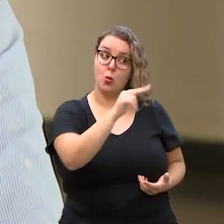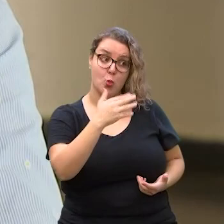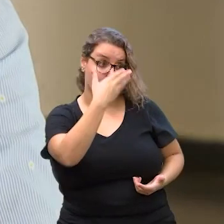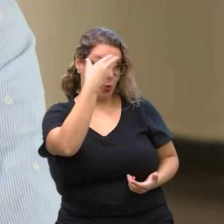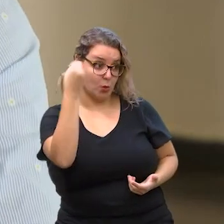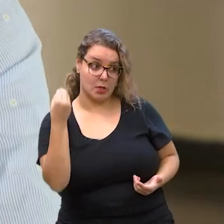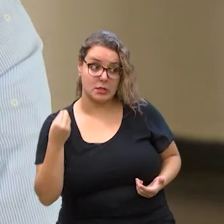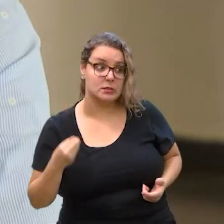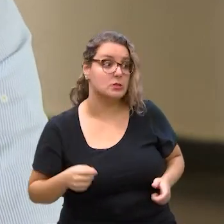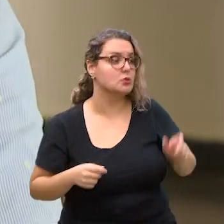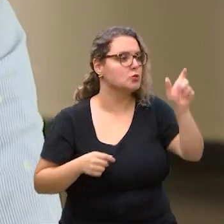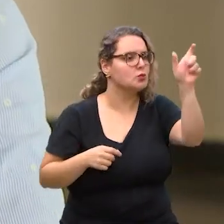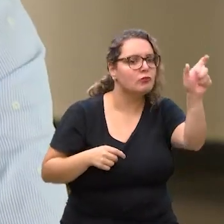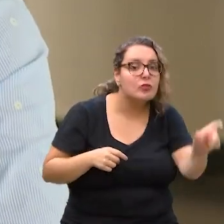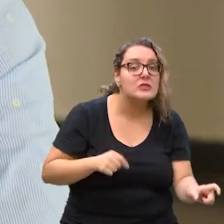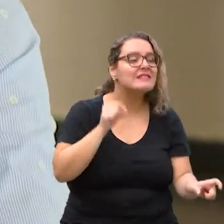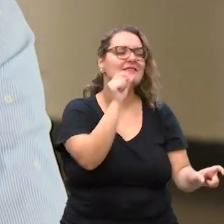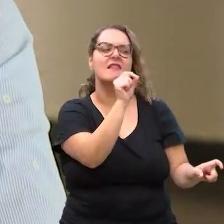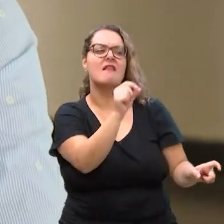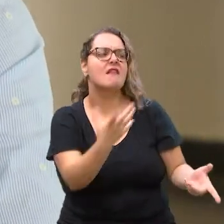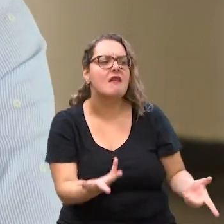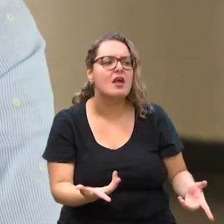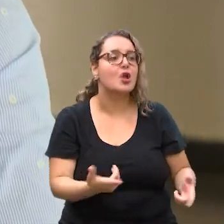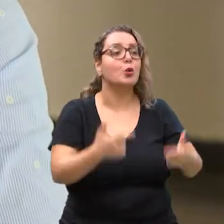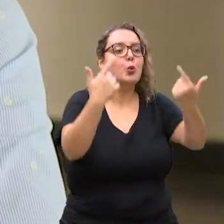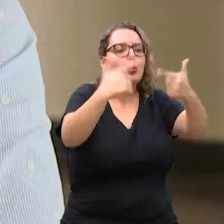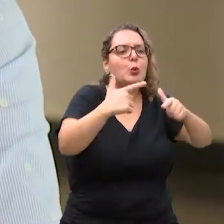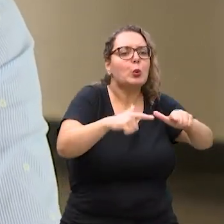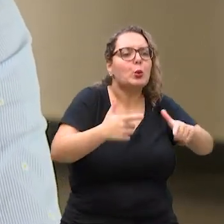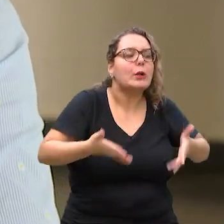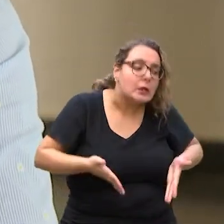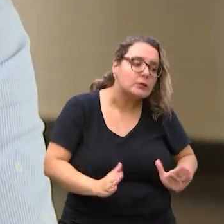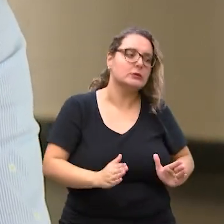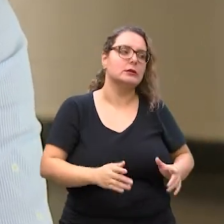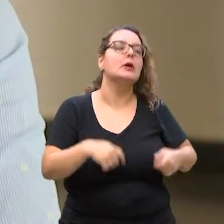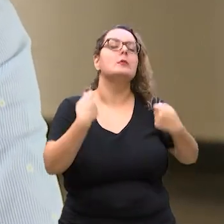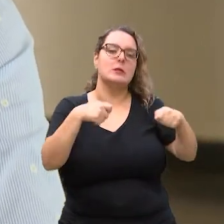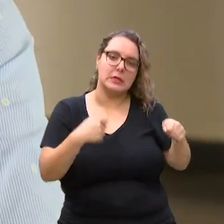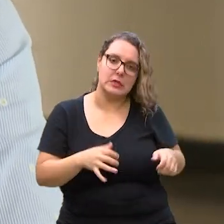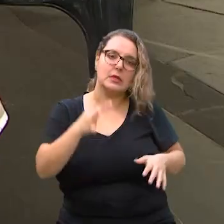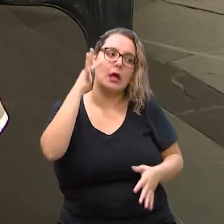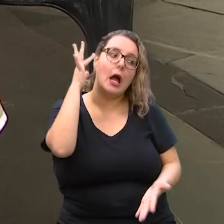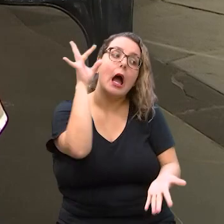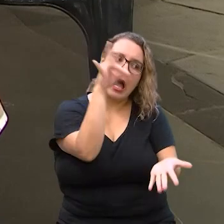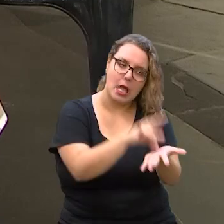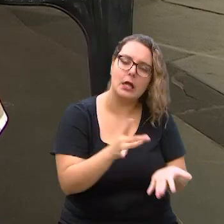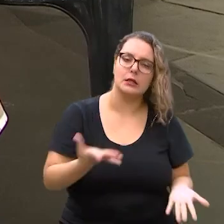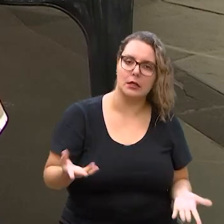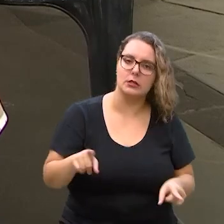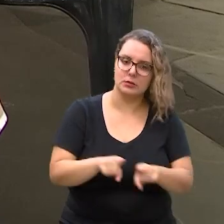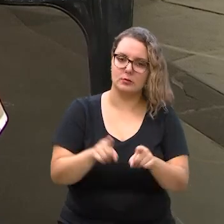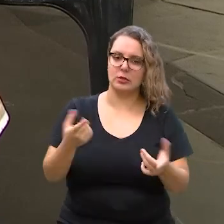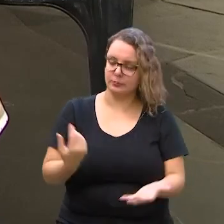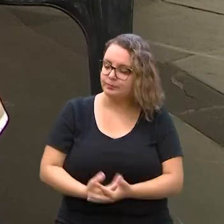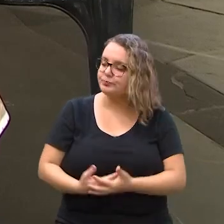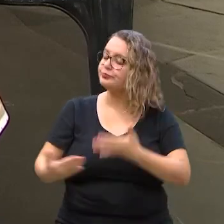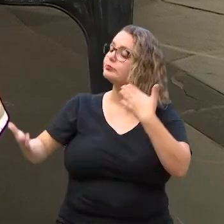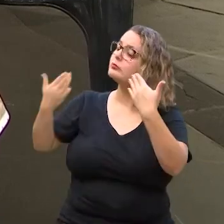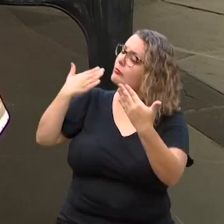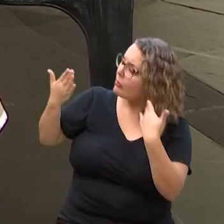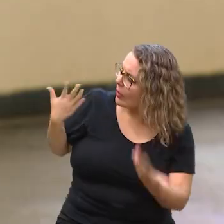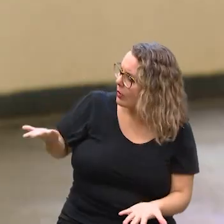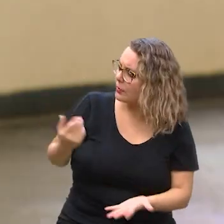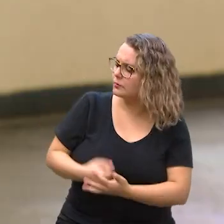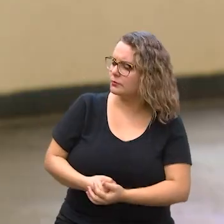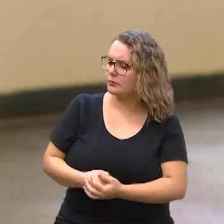você é, de onde você veio, e todas essas questões mais pessoais, a gente tem que botar o pezinho no chão também, né? Ô, Gabriela, a